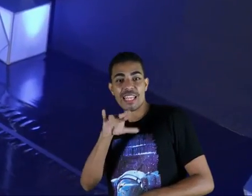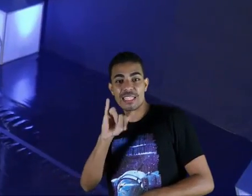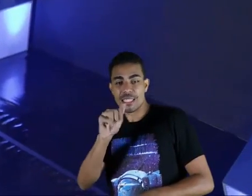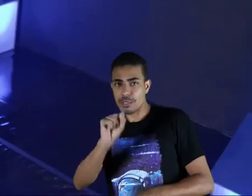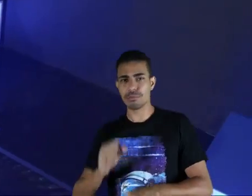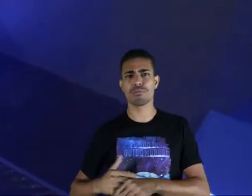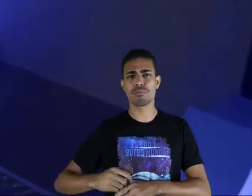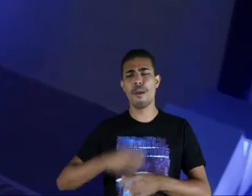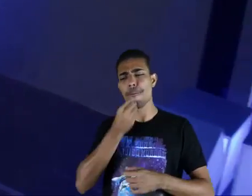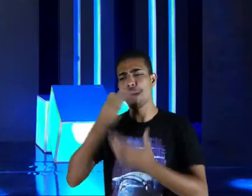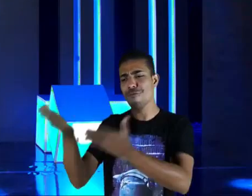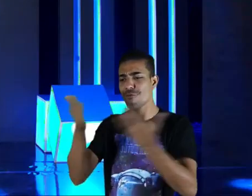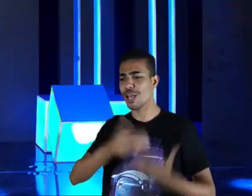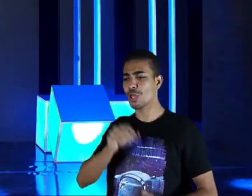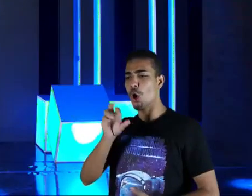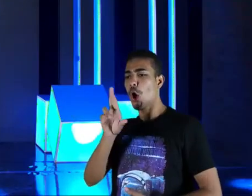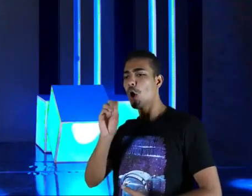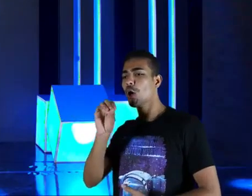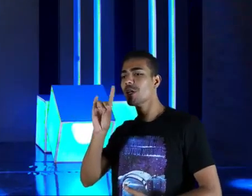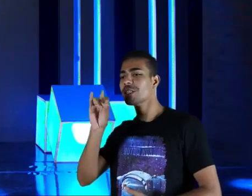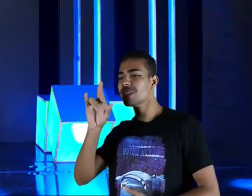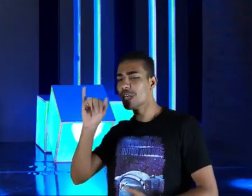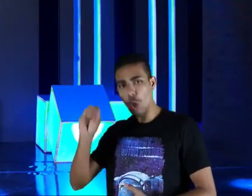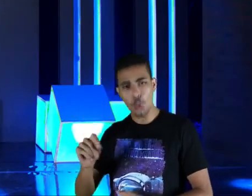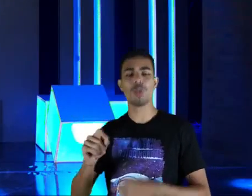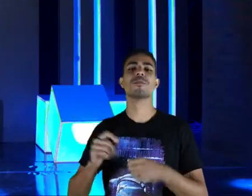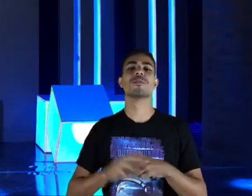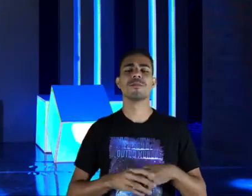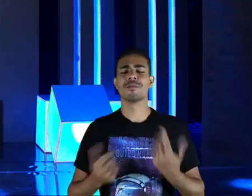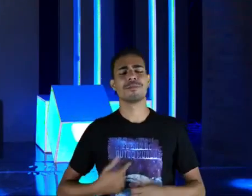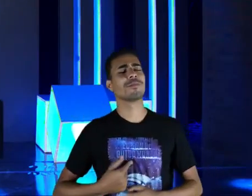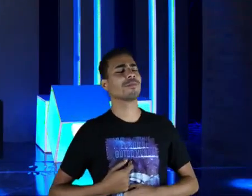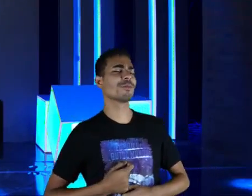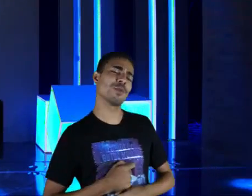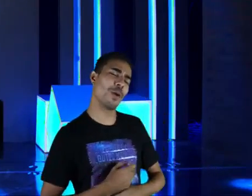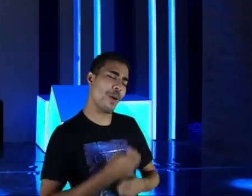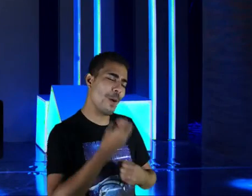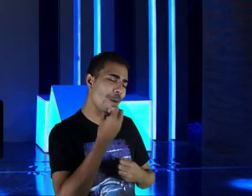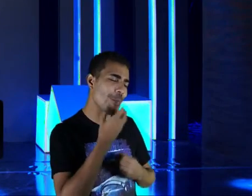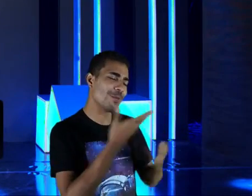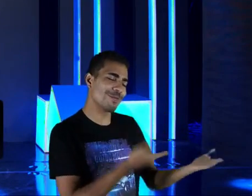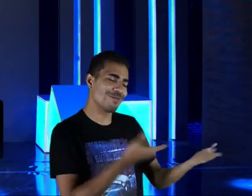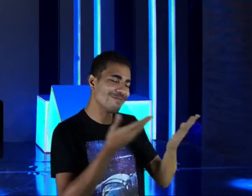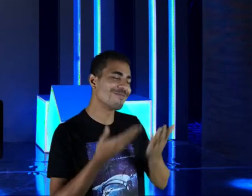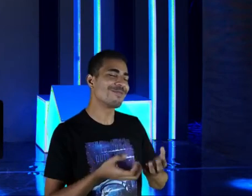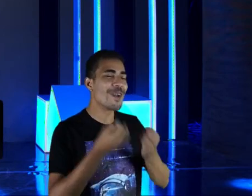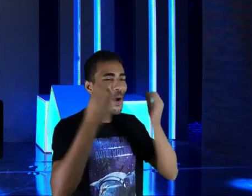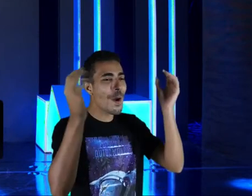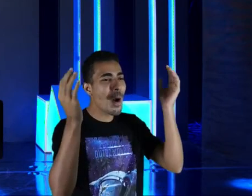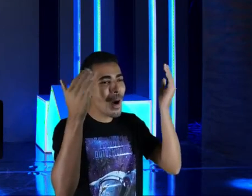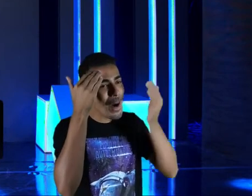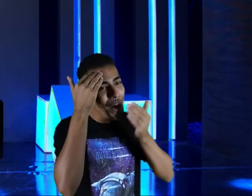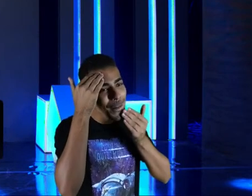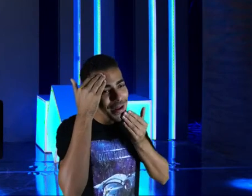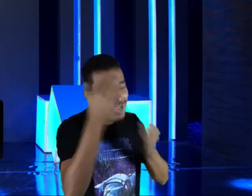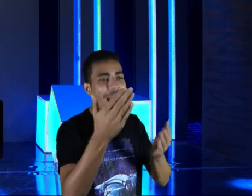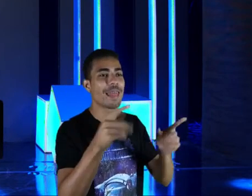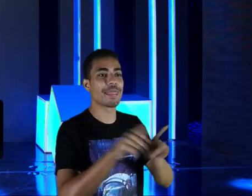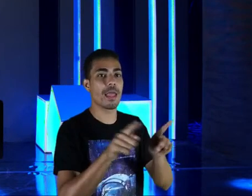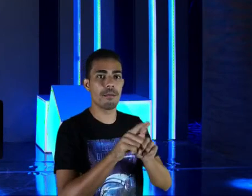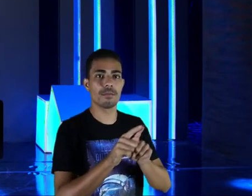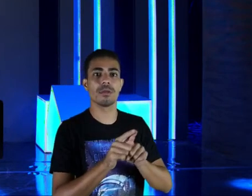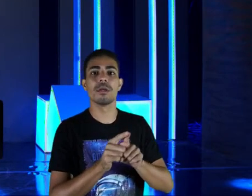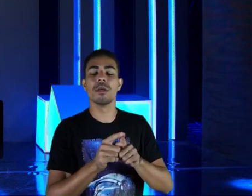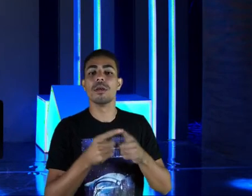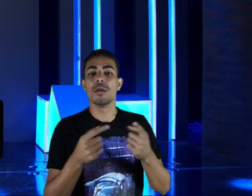querido. Muito obrigado, pastor Campitelli. Um meu bom dia, um bom sábado a todos os jovens do Brasil e do exterior que estão